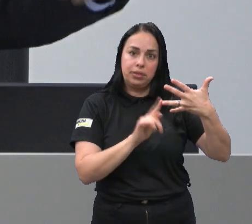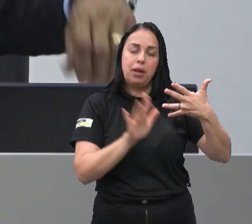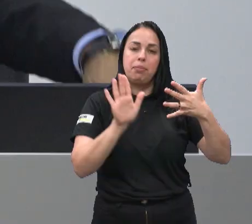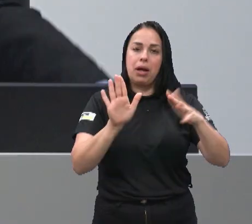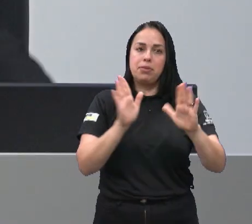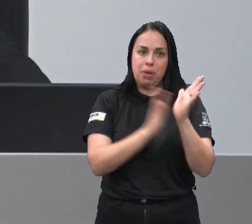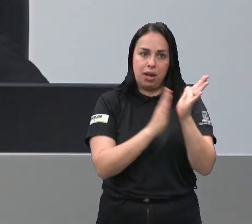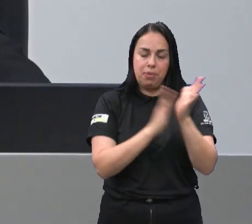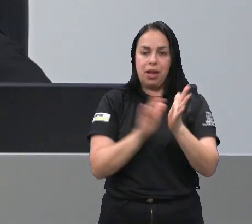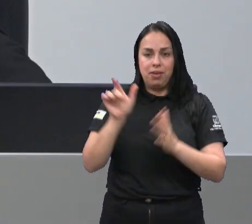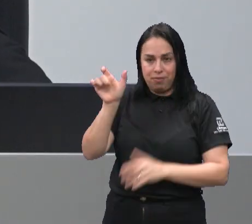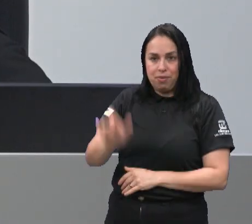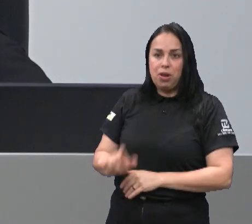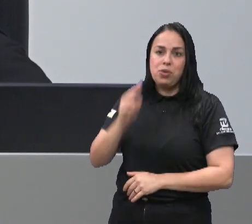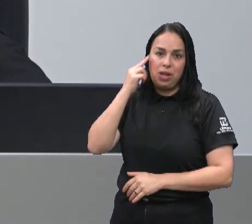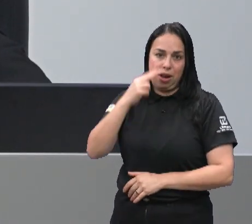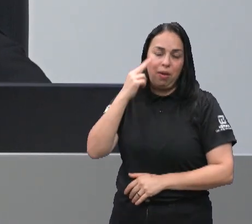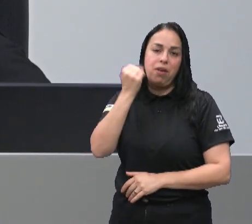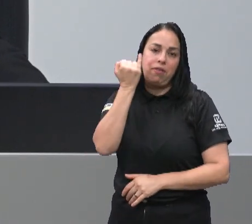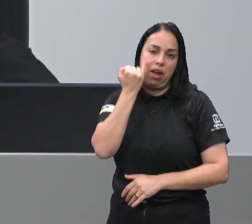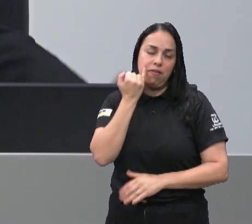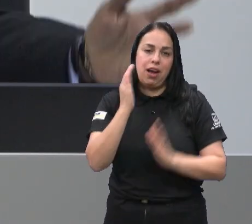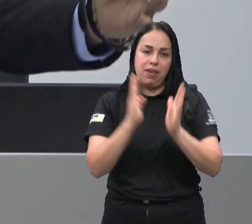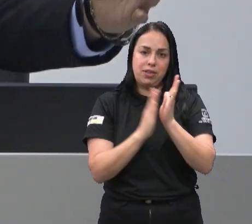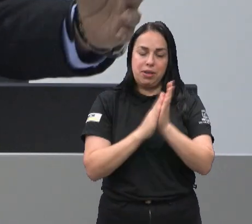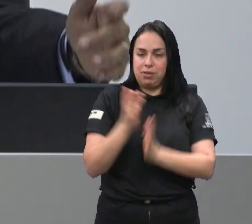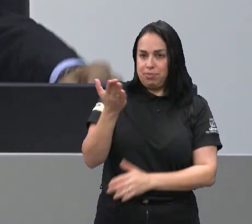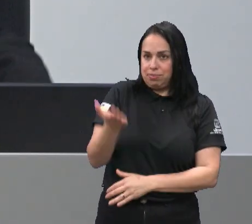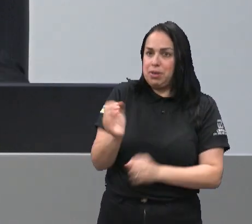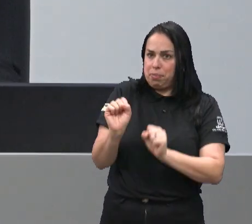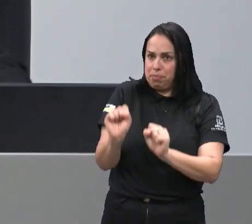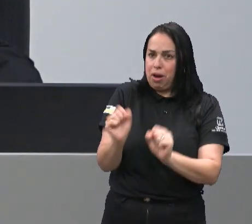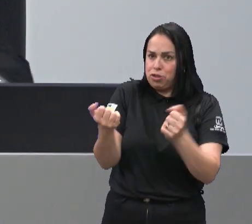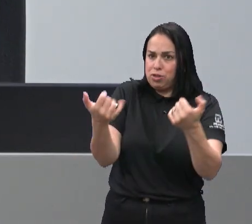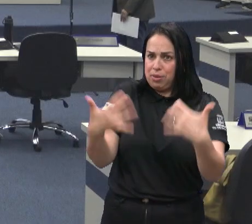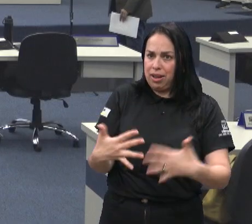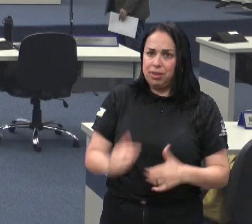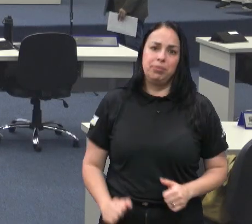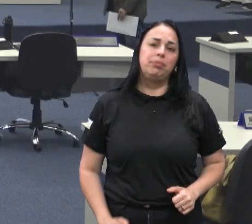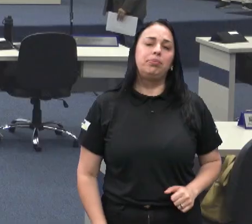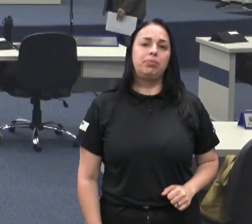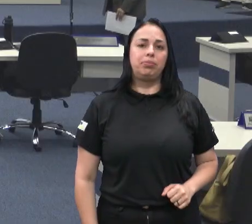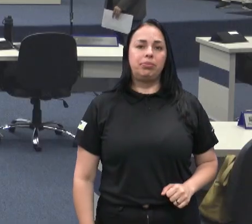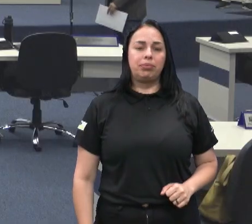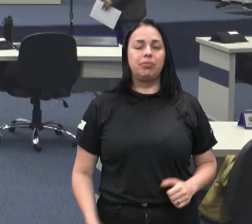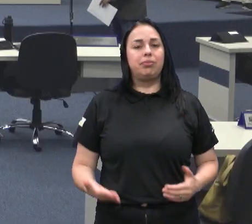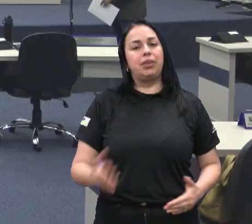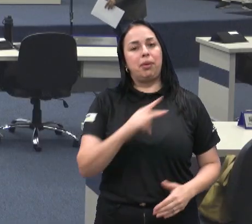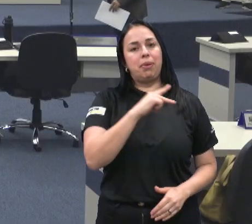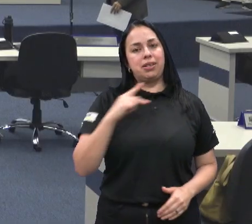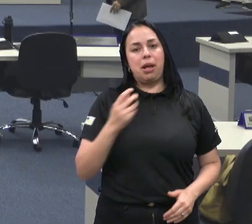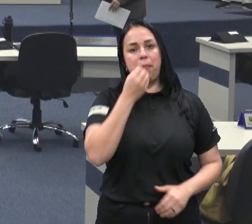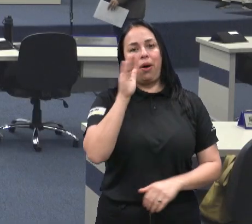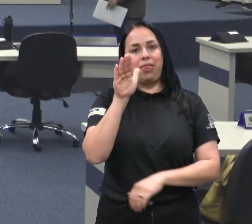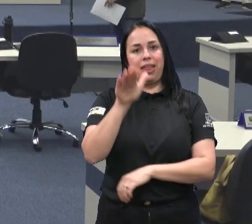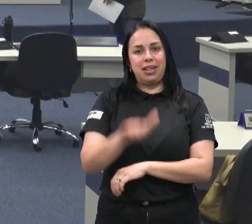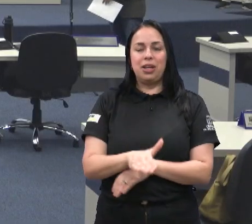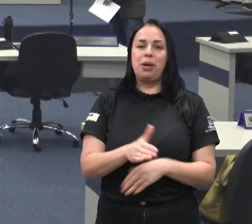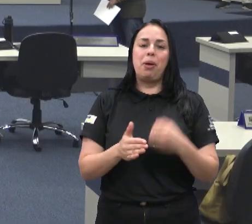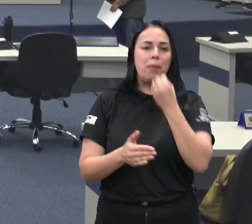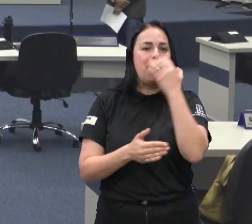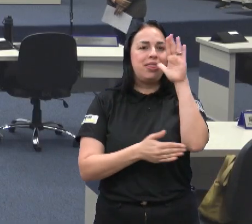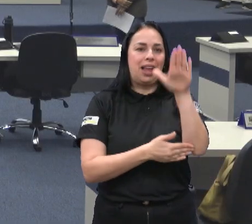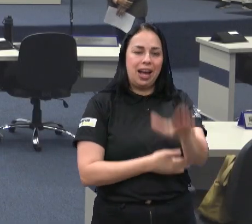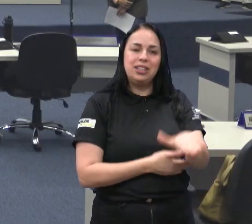vai explicar, né, Zé Luiz? Com a palavra o vereador José Luiz Nunes. Senhor presidente, boa tarde a